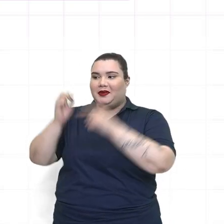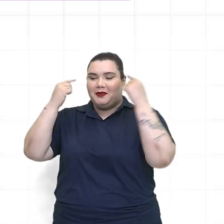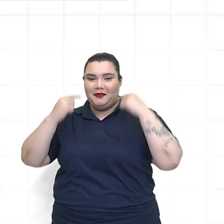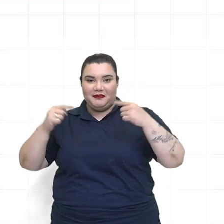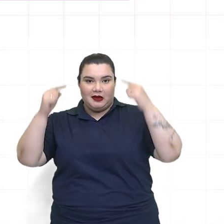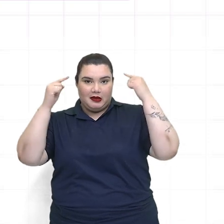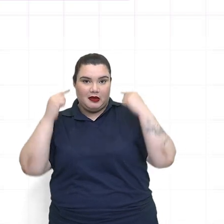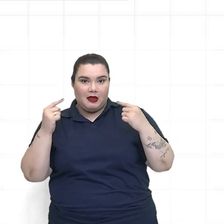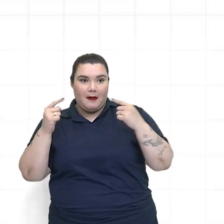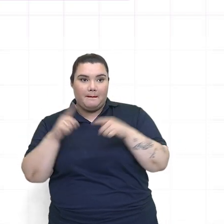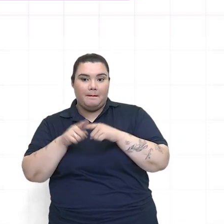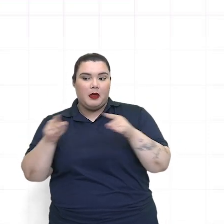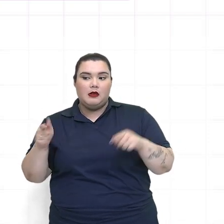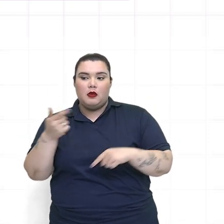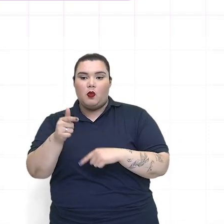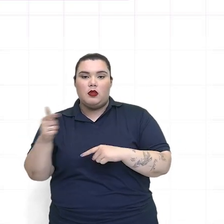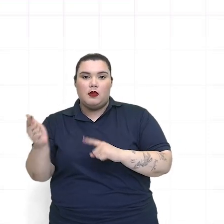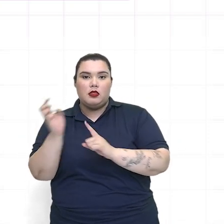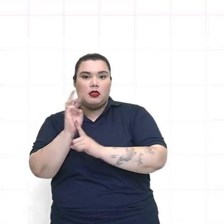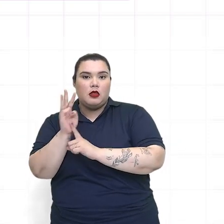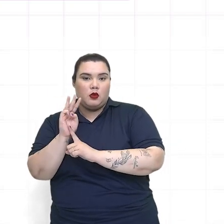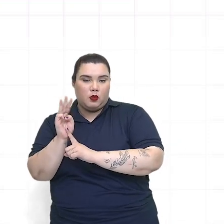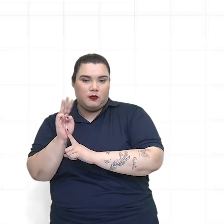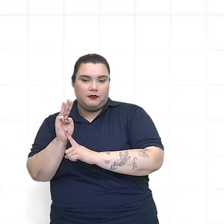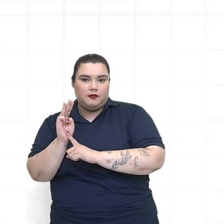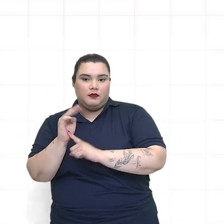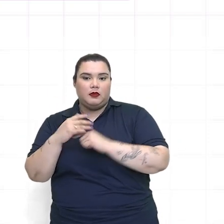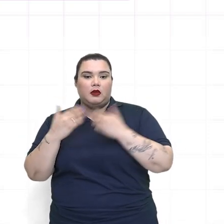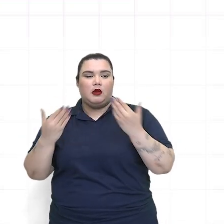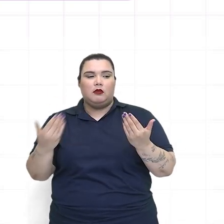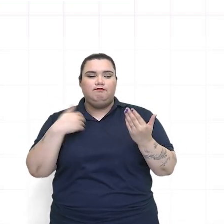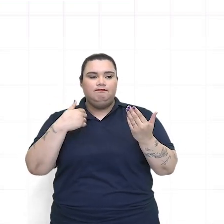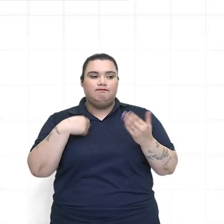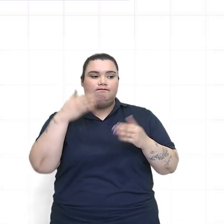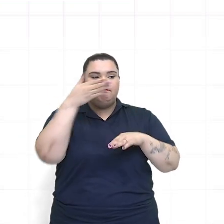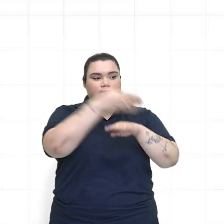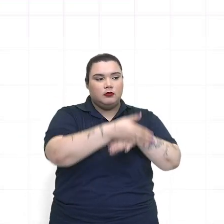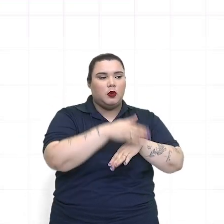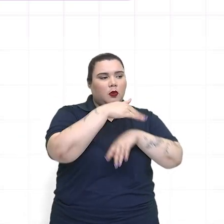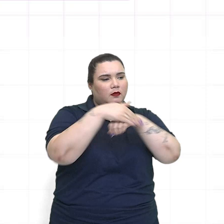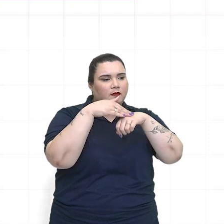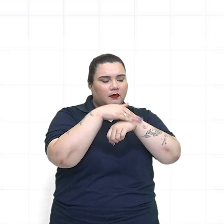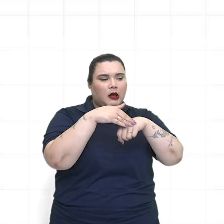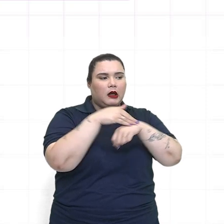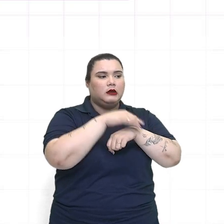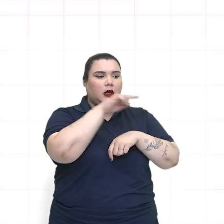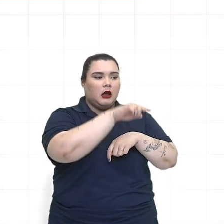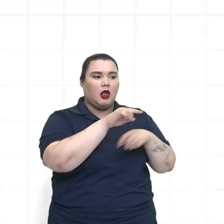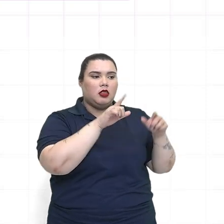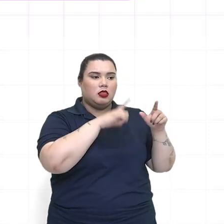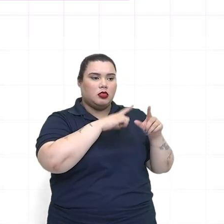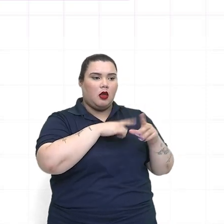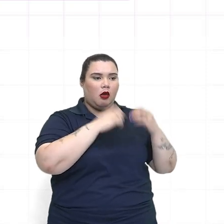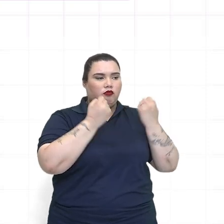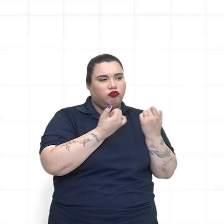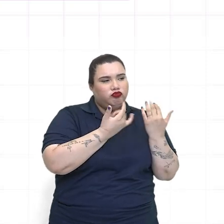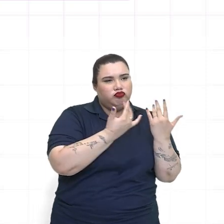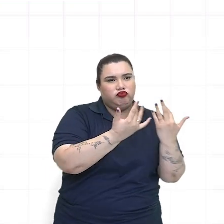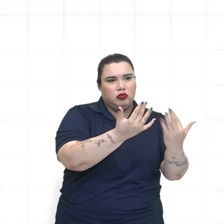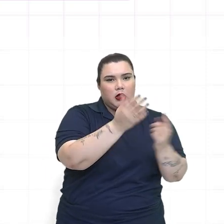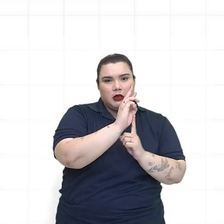não produz trigo. Então ela fazia um acordo com o agricultor, né,